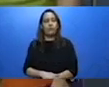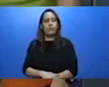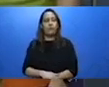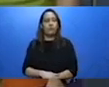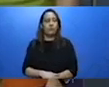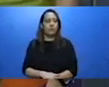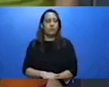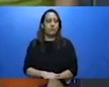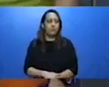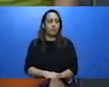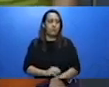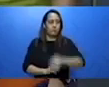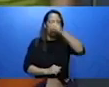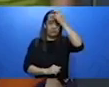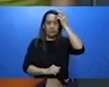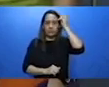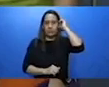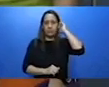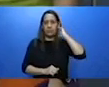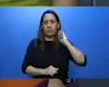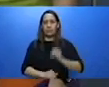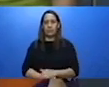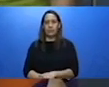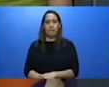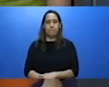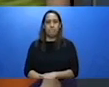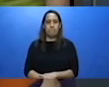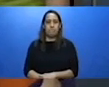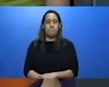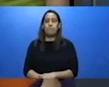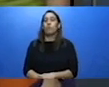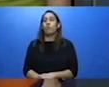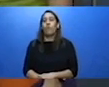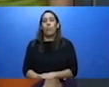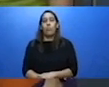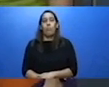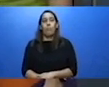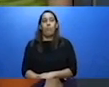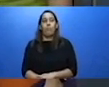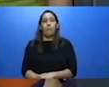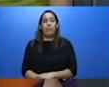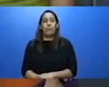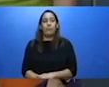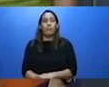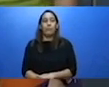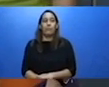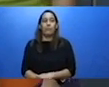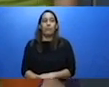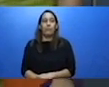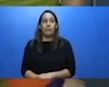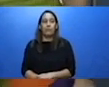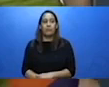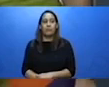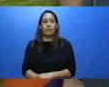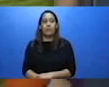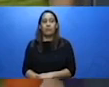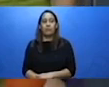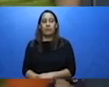Dissolveu-se, certo? Olha o hífen aqui, L no meio e U no